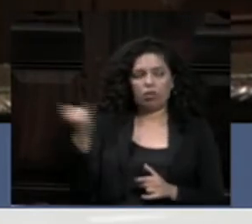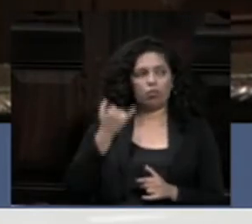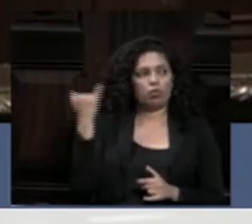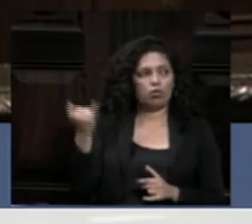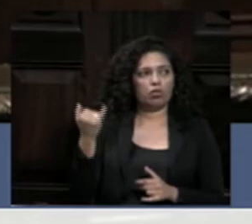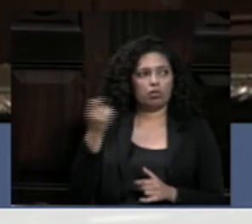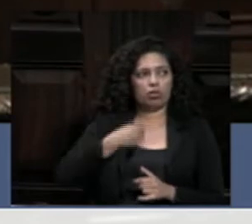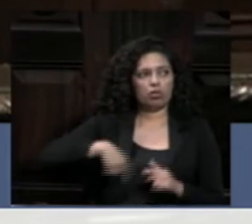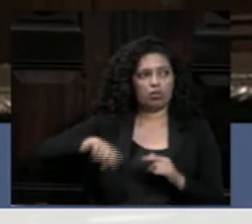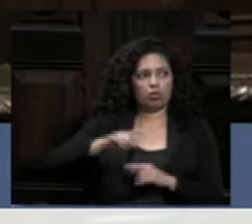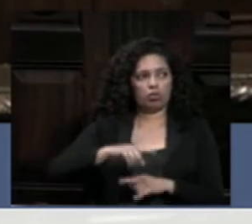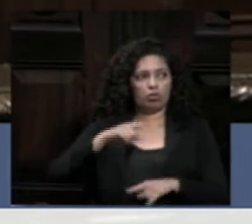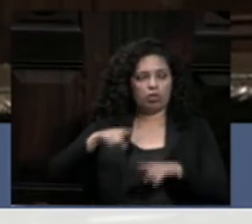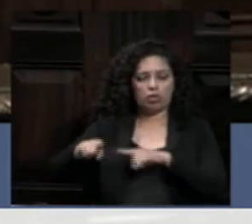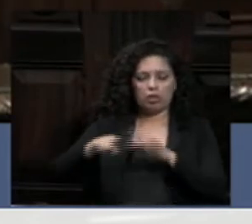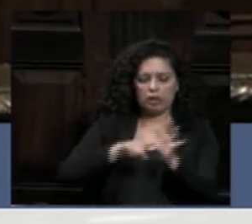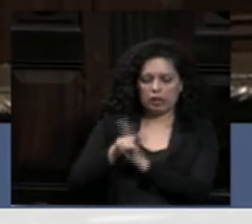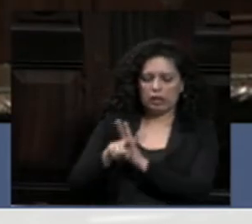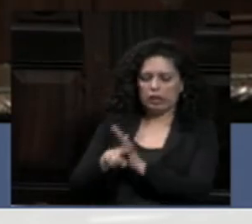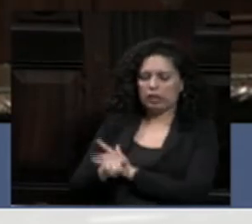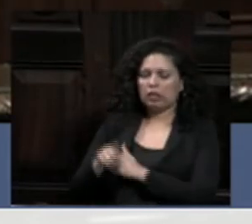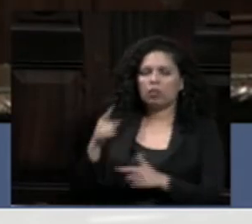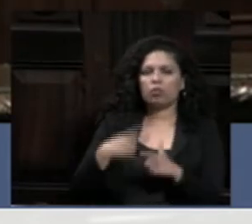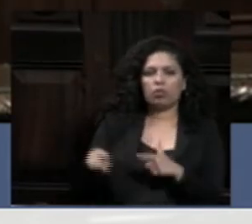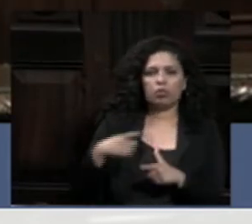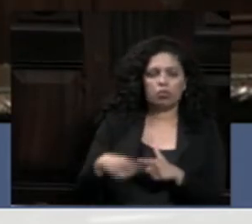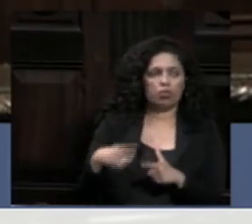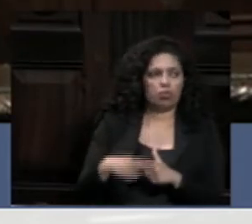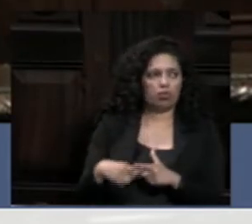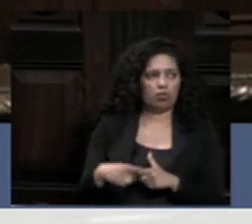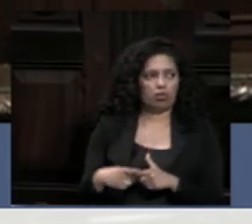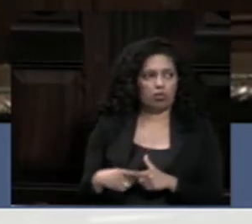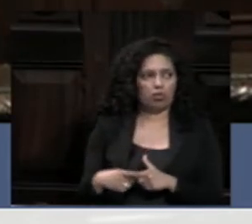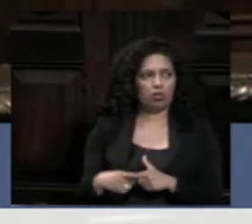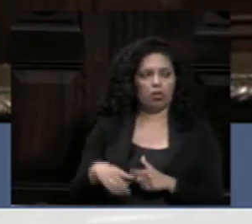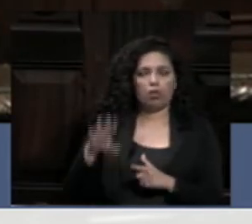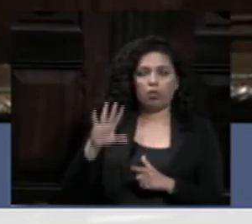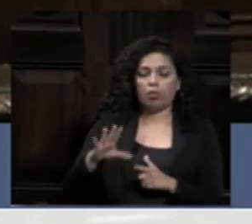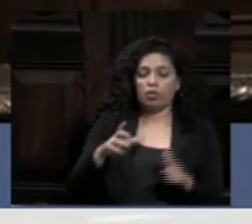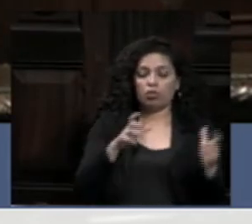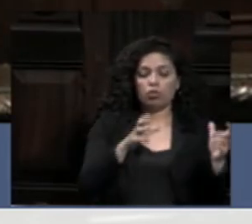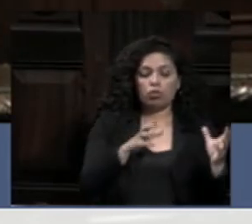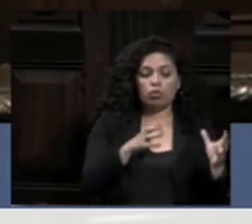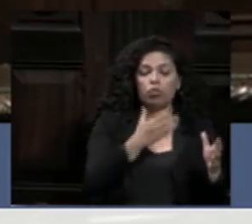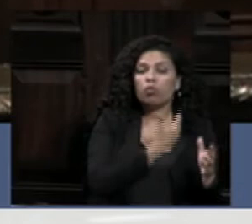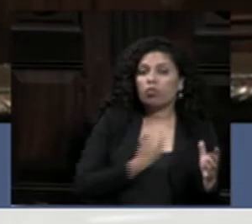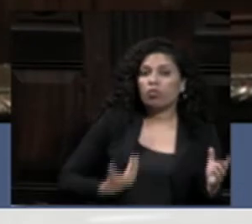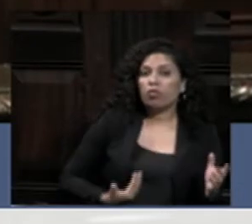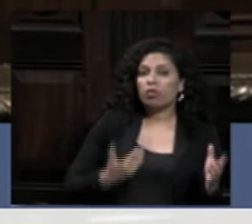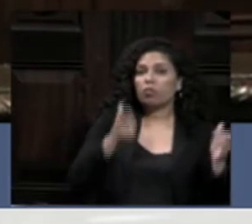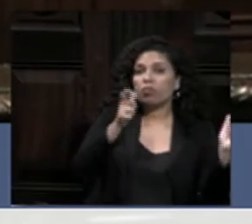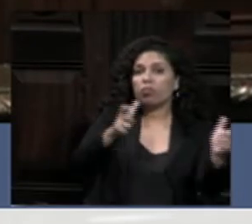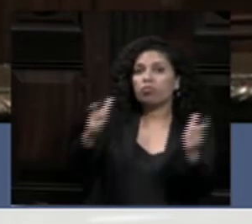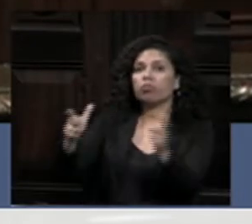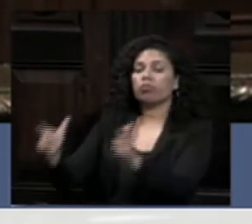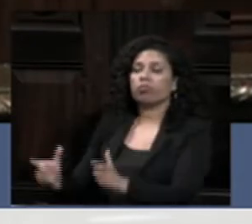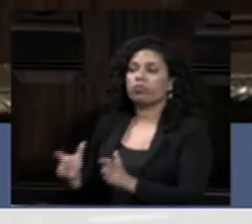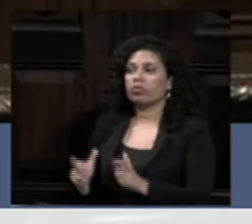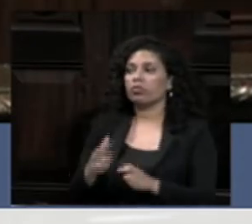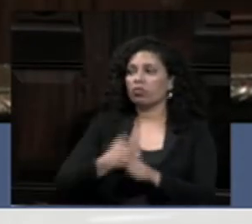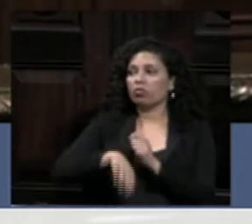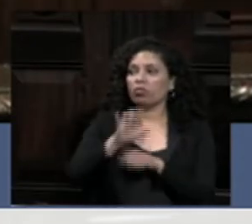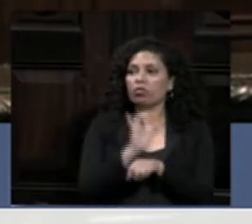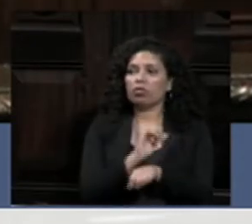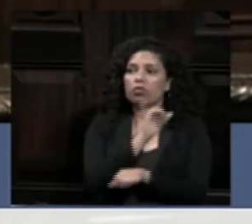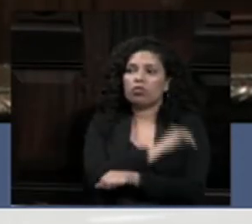definitivo para resolver o problema, algo que não vem sendo feito pelos consecutivos governos do estado, e a